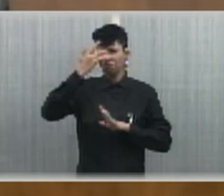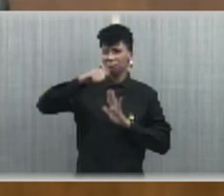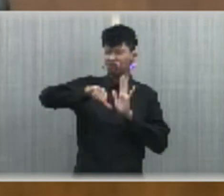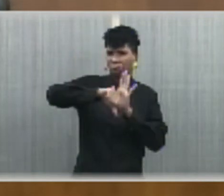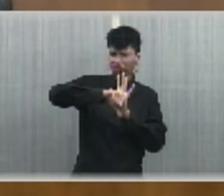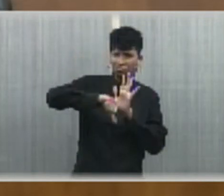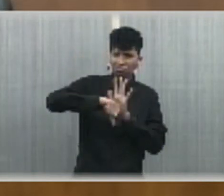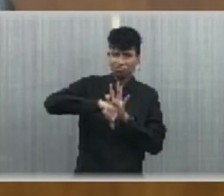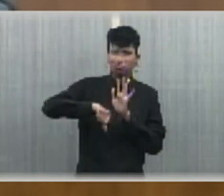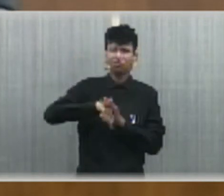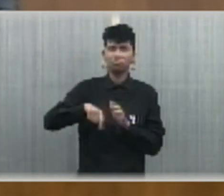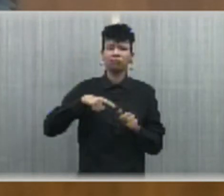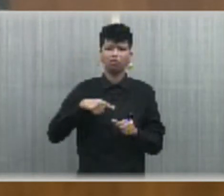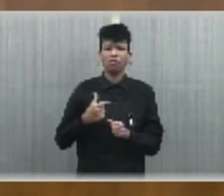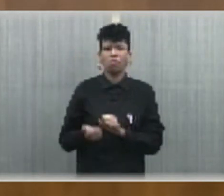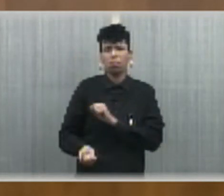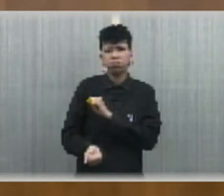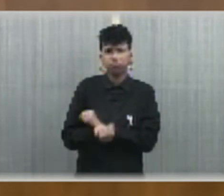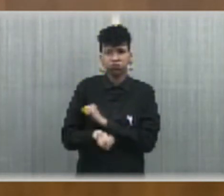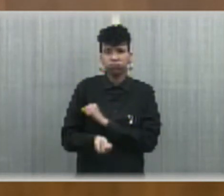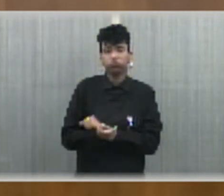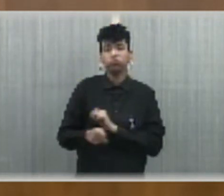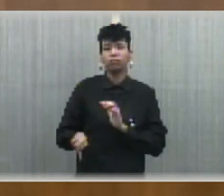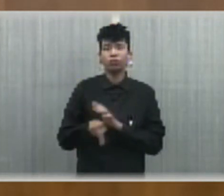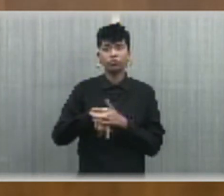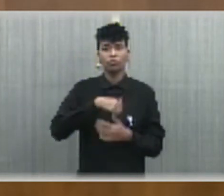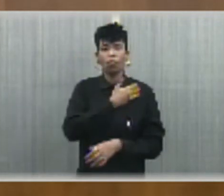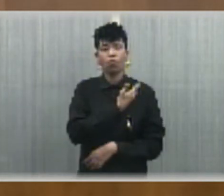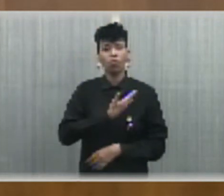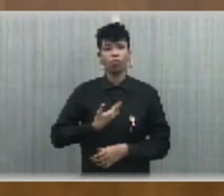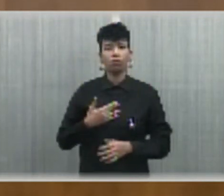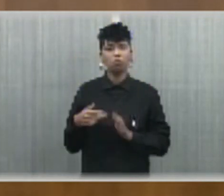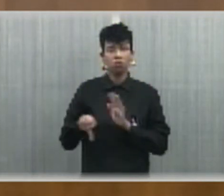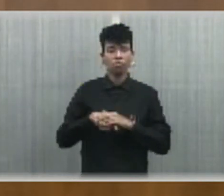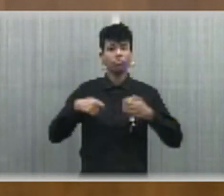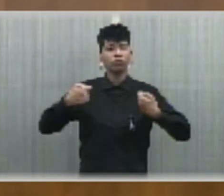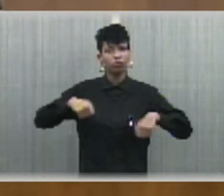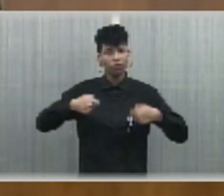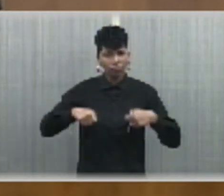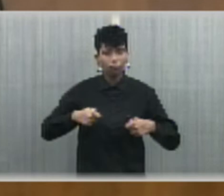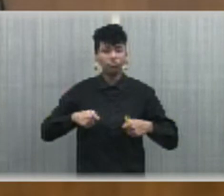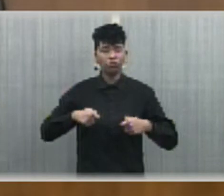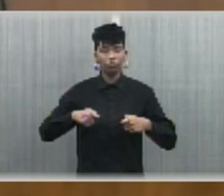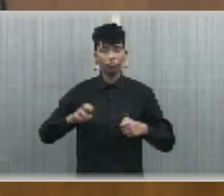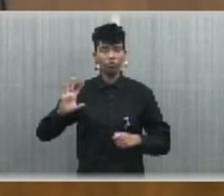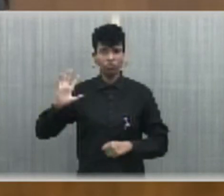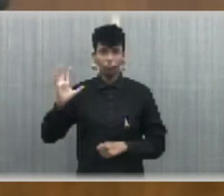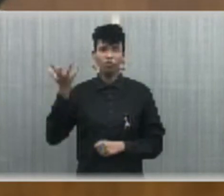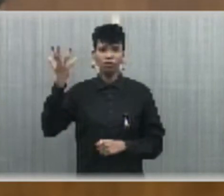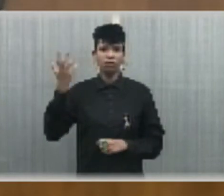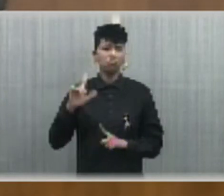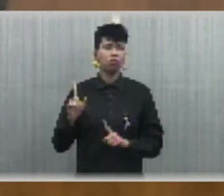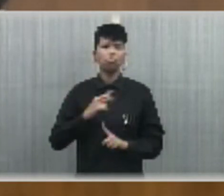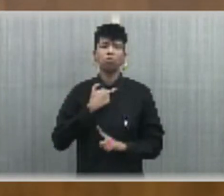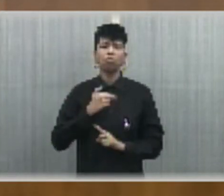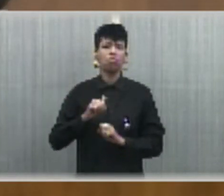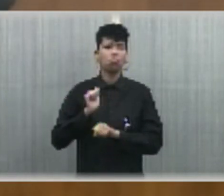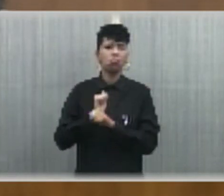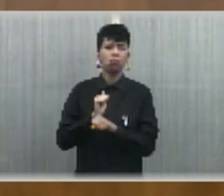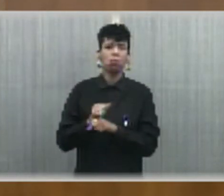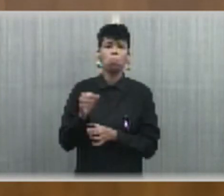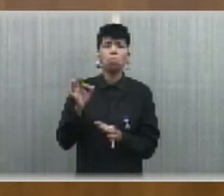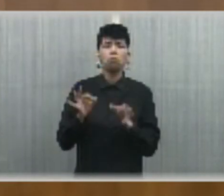evidência de corrupção, o próprio governo era quem teria que tomar essa providência, não esperar a